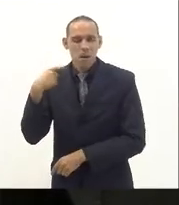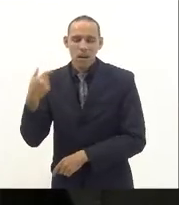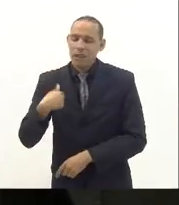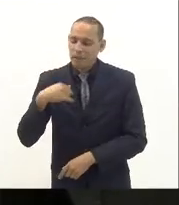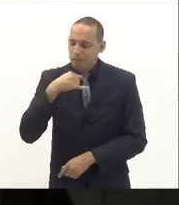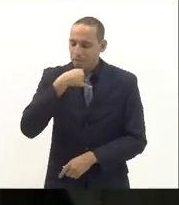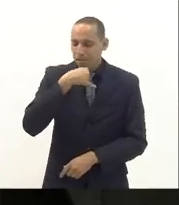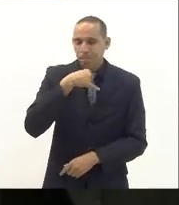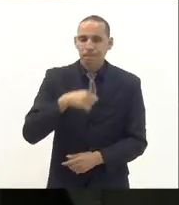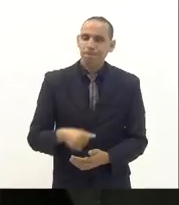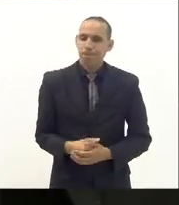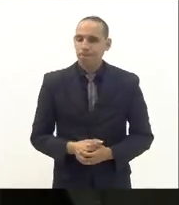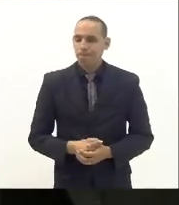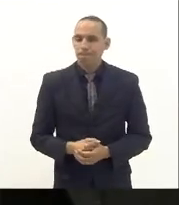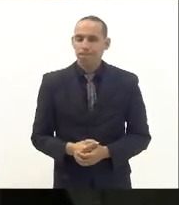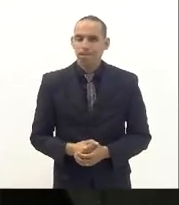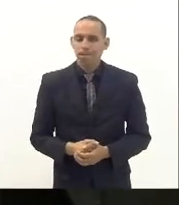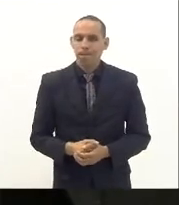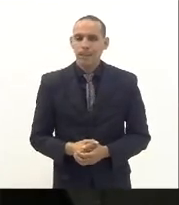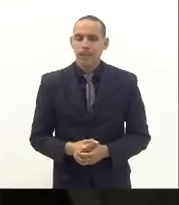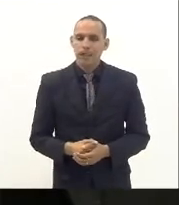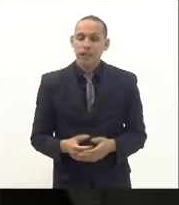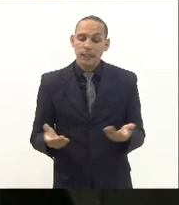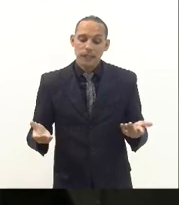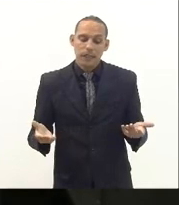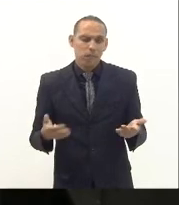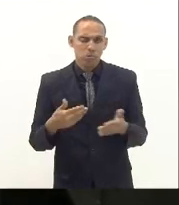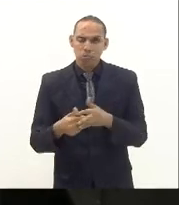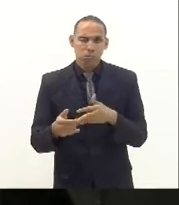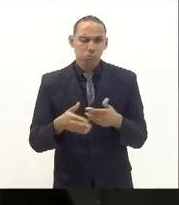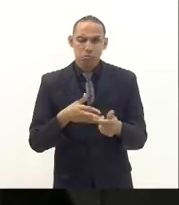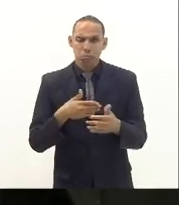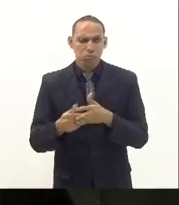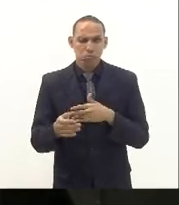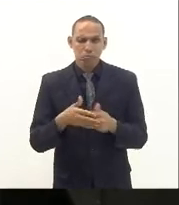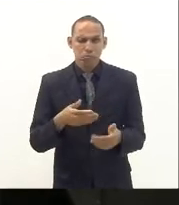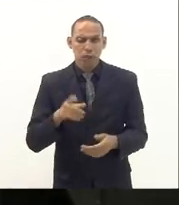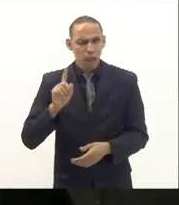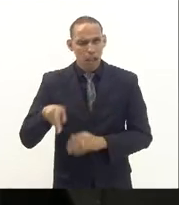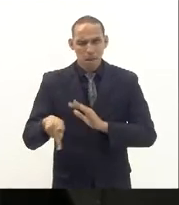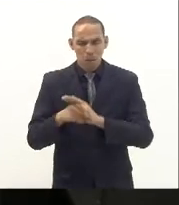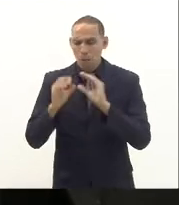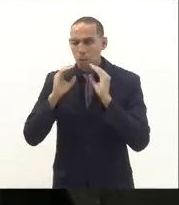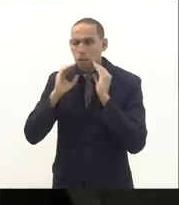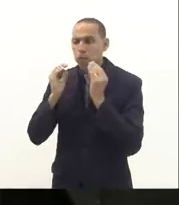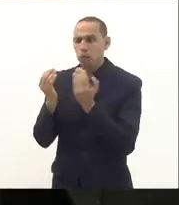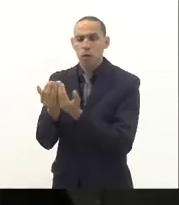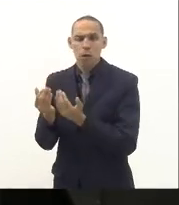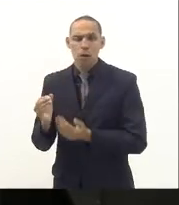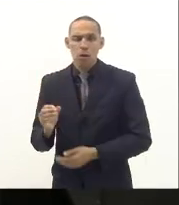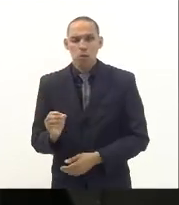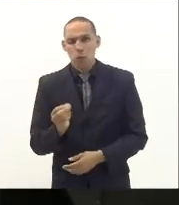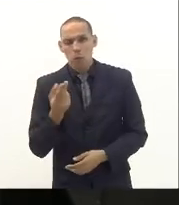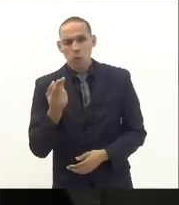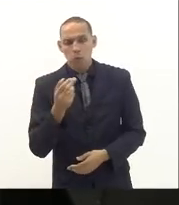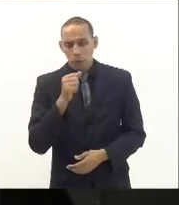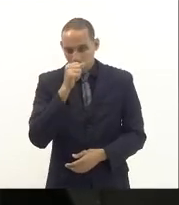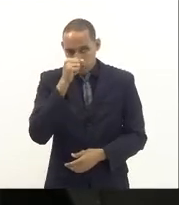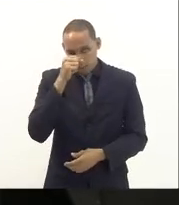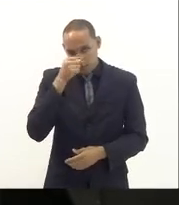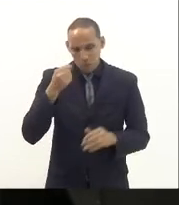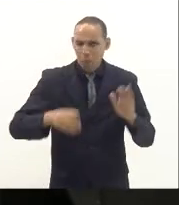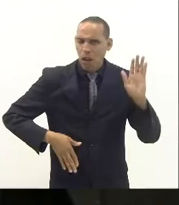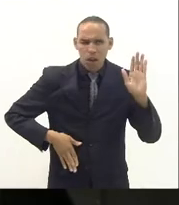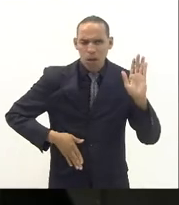e O que é sejam pessoas da comunidade que a sejam